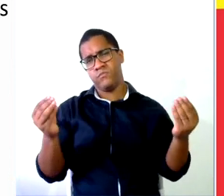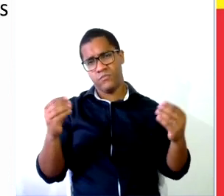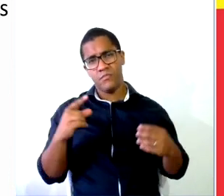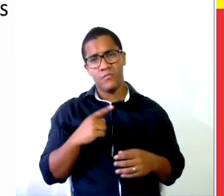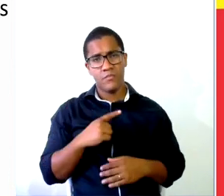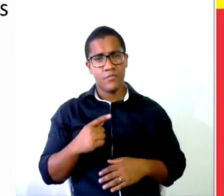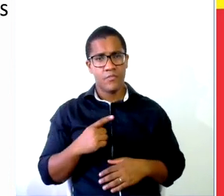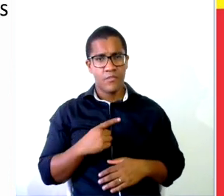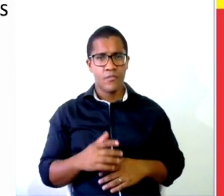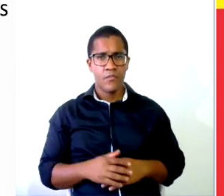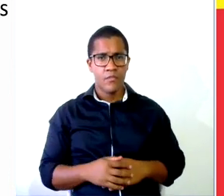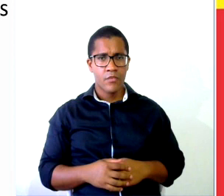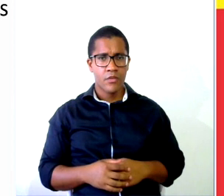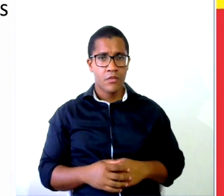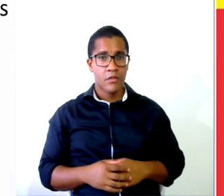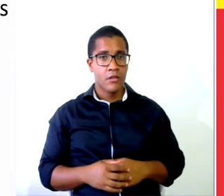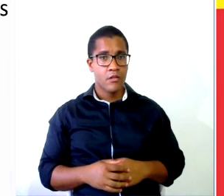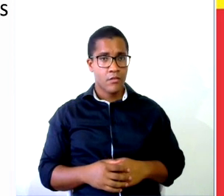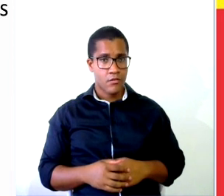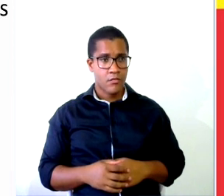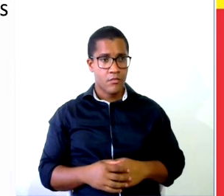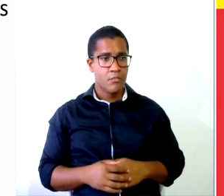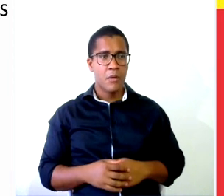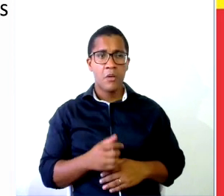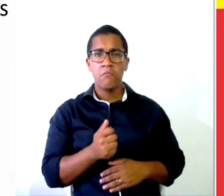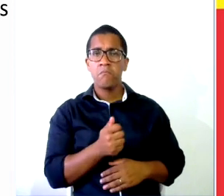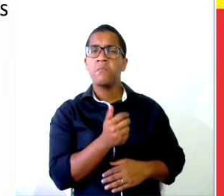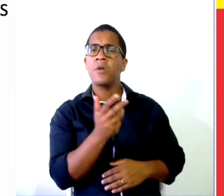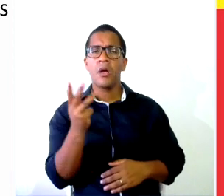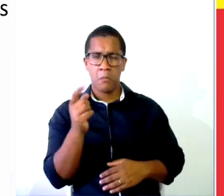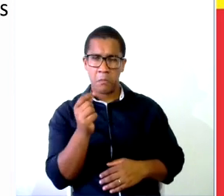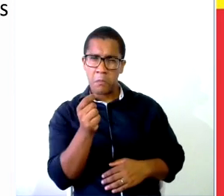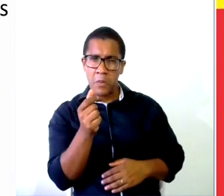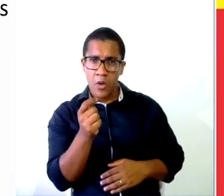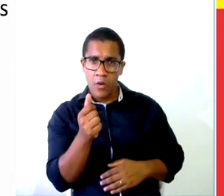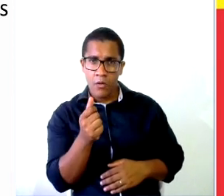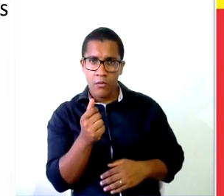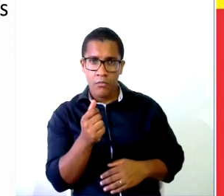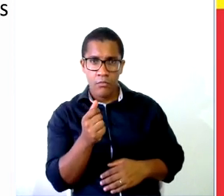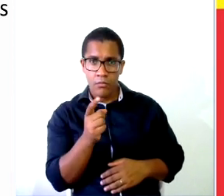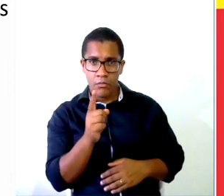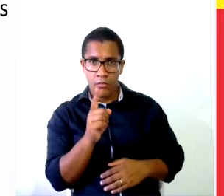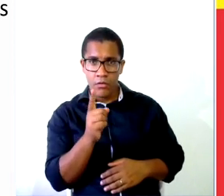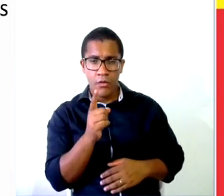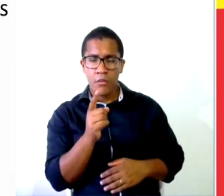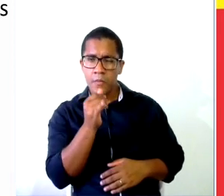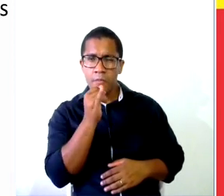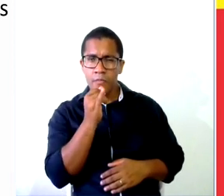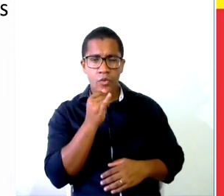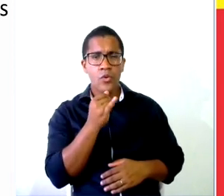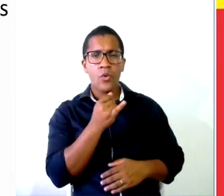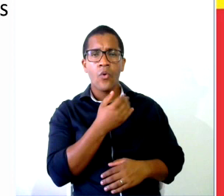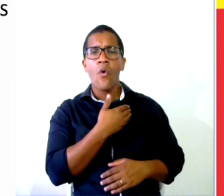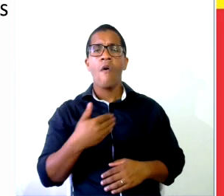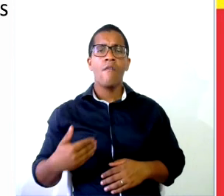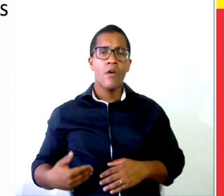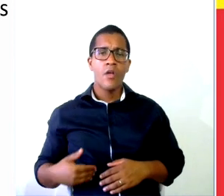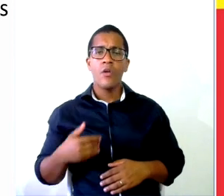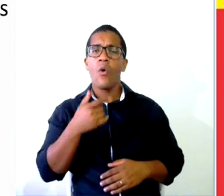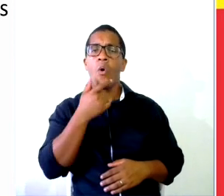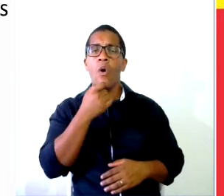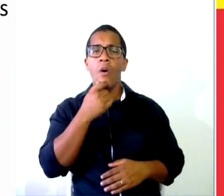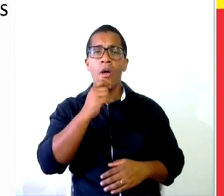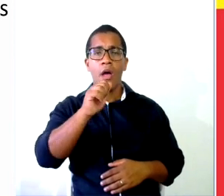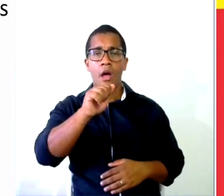que os números são significativos. Por exemplo, durante o governo de